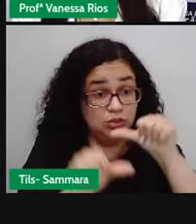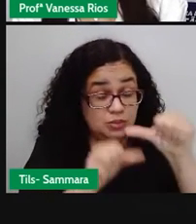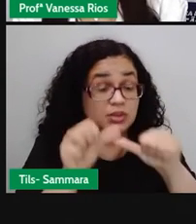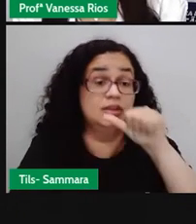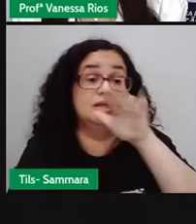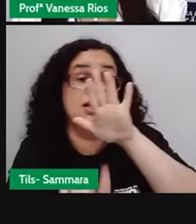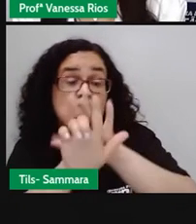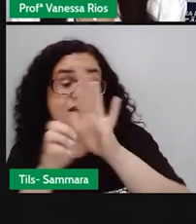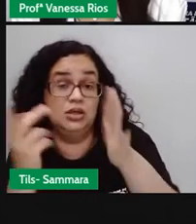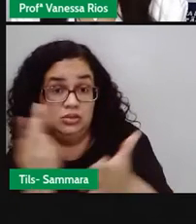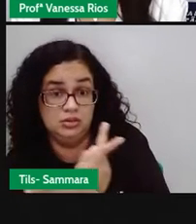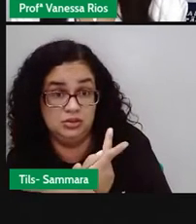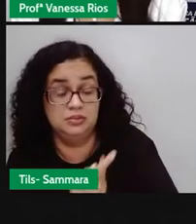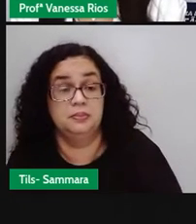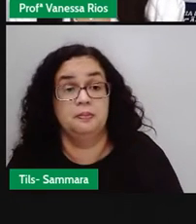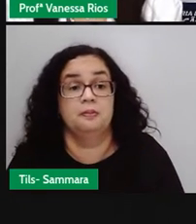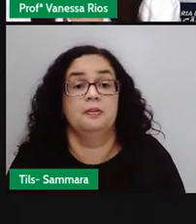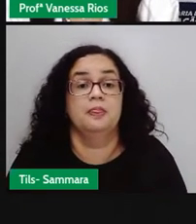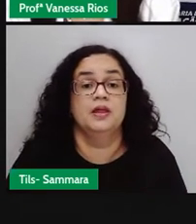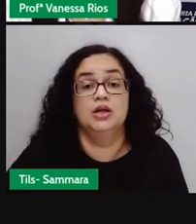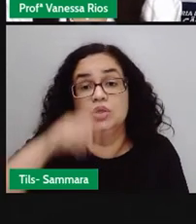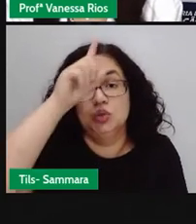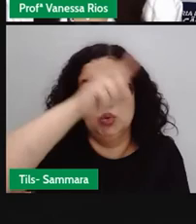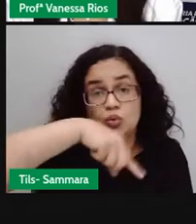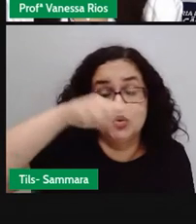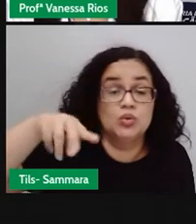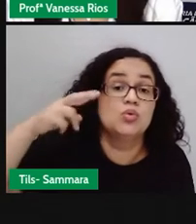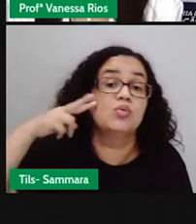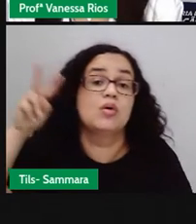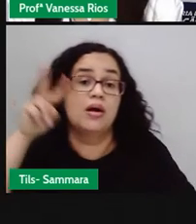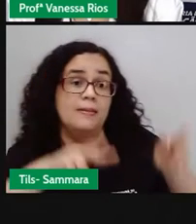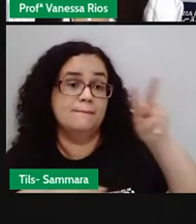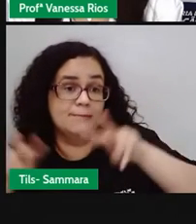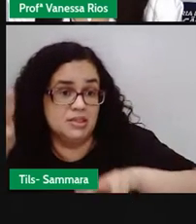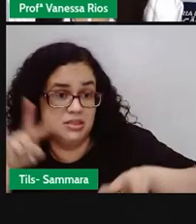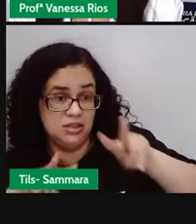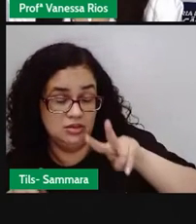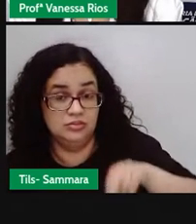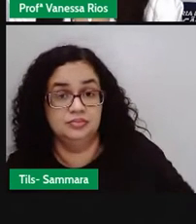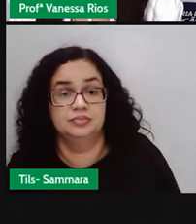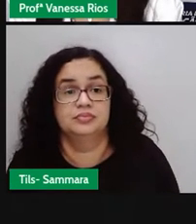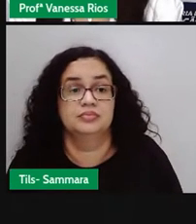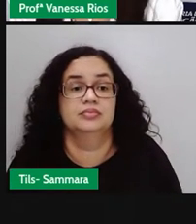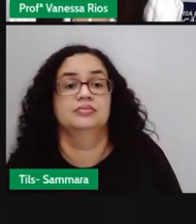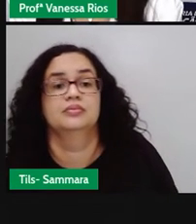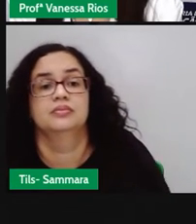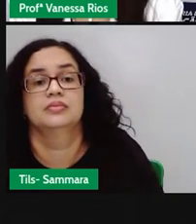lei acontecesse. Então, no gráfico aqui, a gente observa que